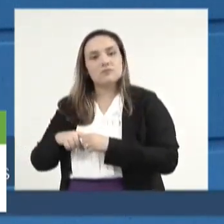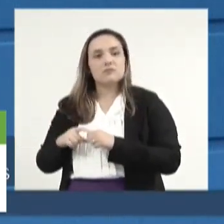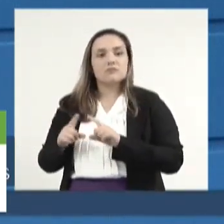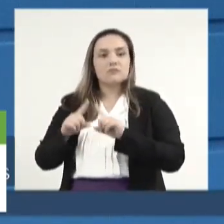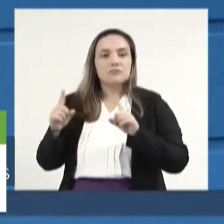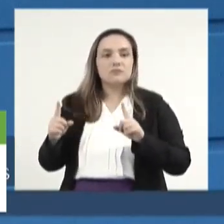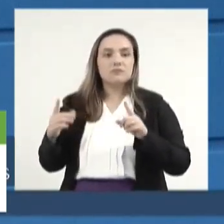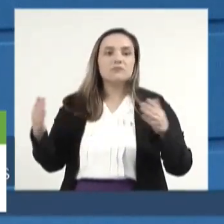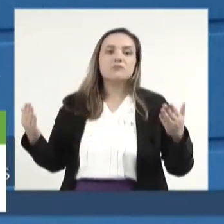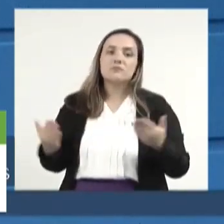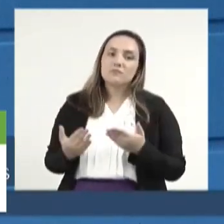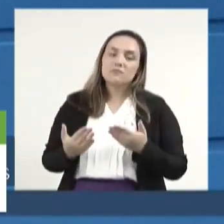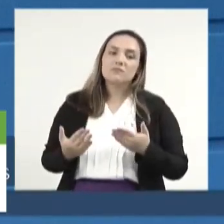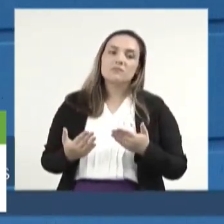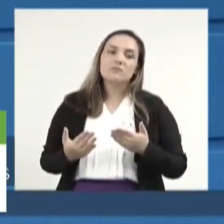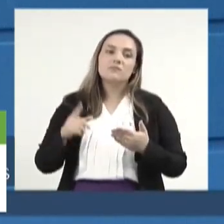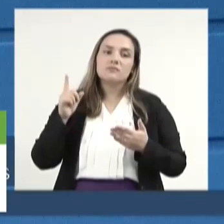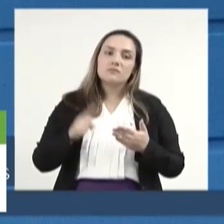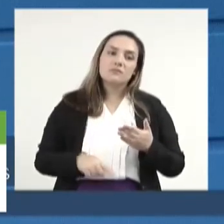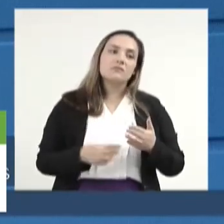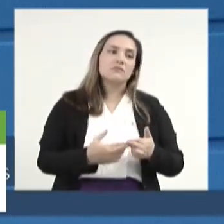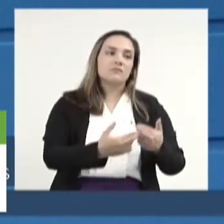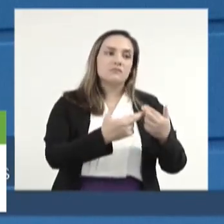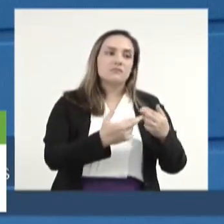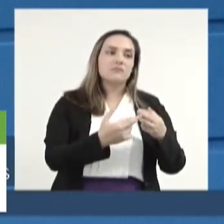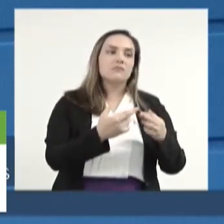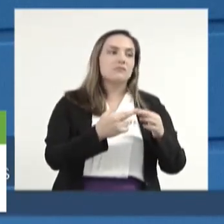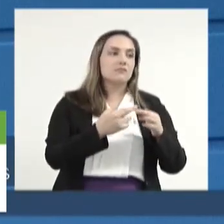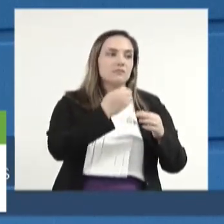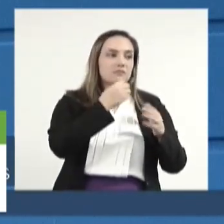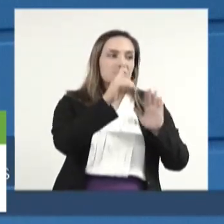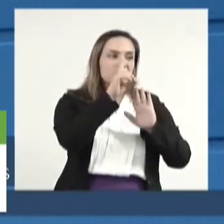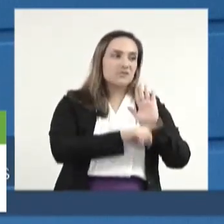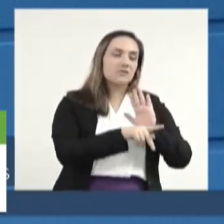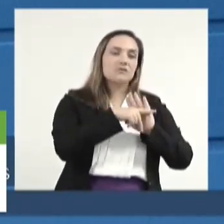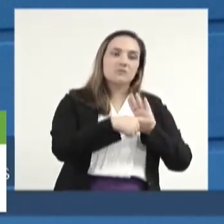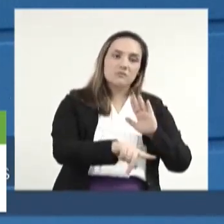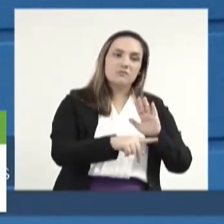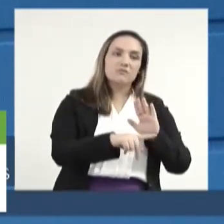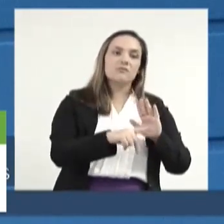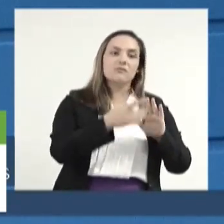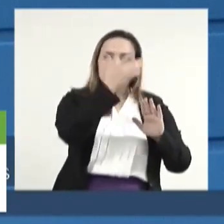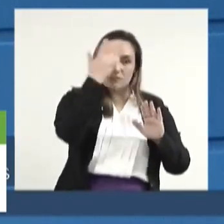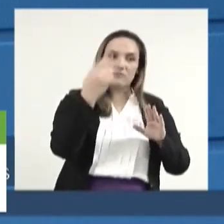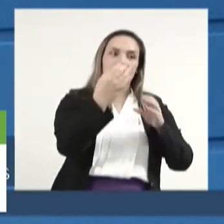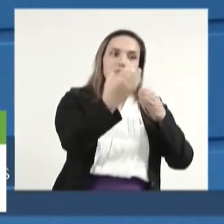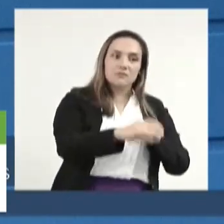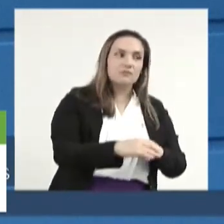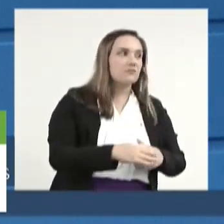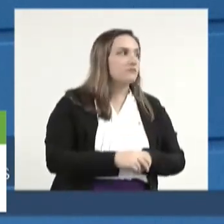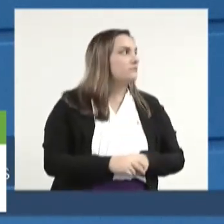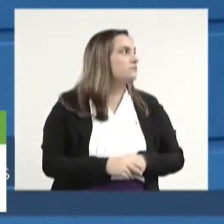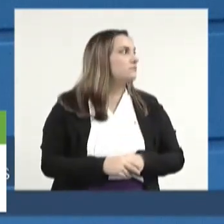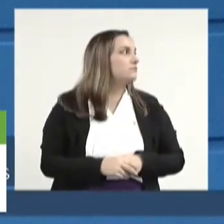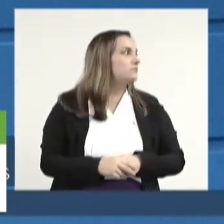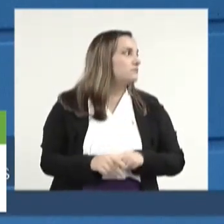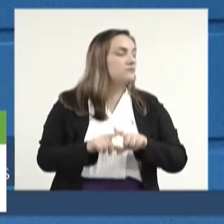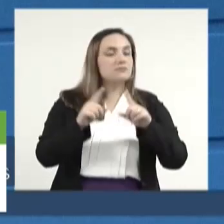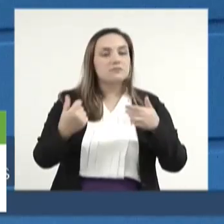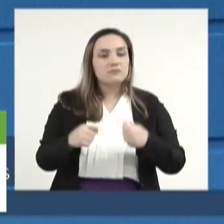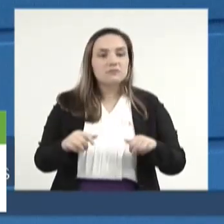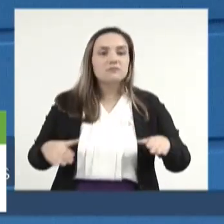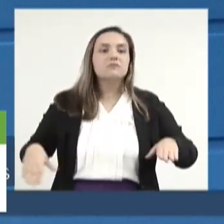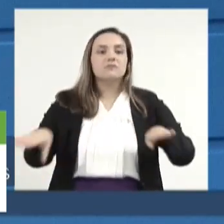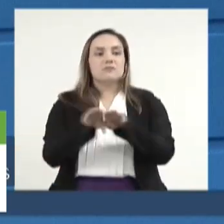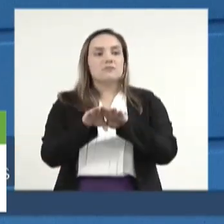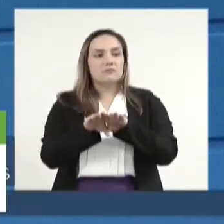contratados e é uma prerrogativa dos funcionários concursados. Houve essa conversa com a FETEMES para que criasse um único nível de